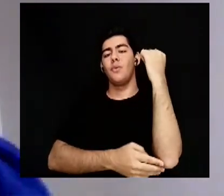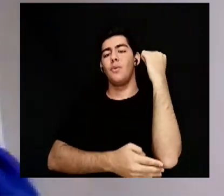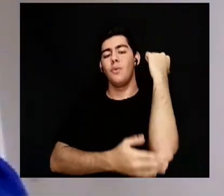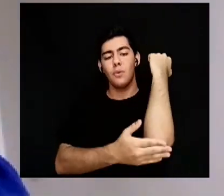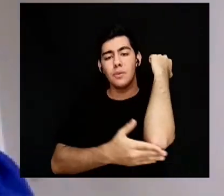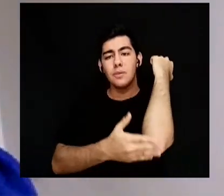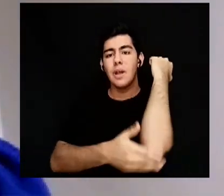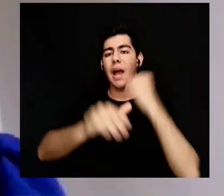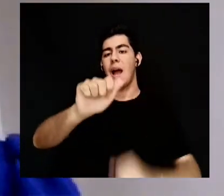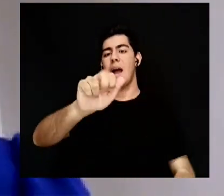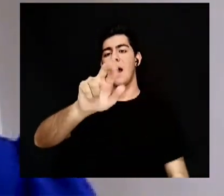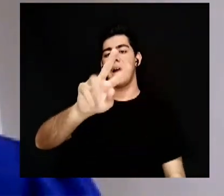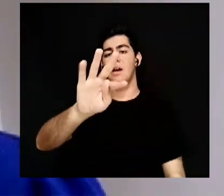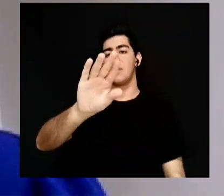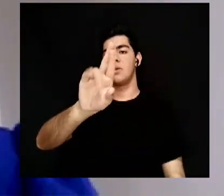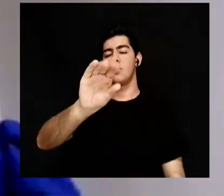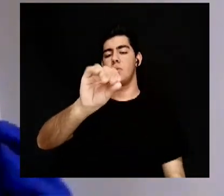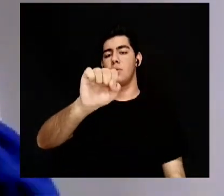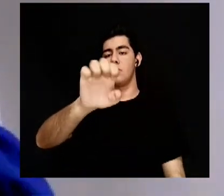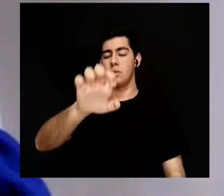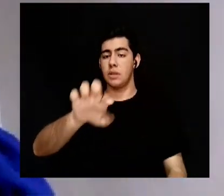doenças inflamatórias,